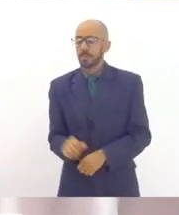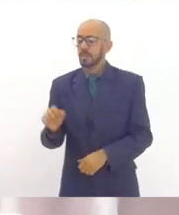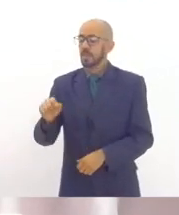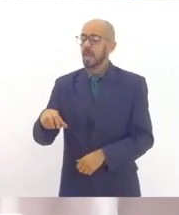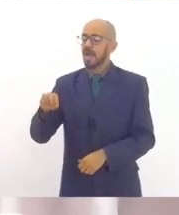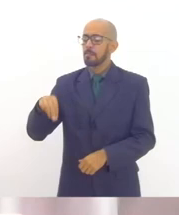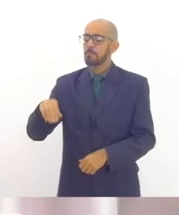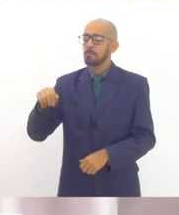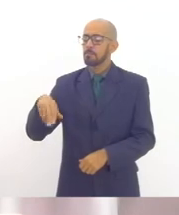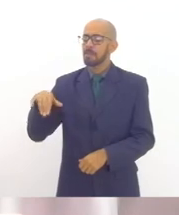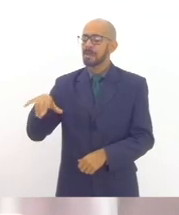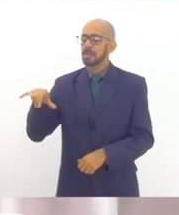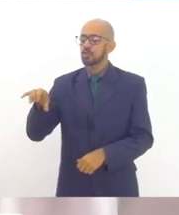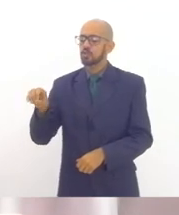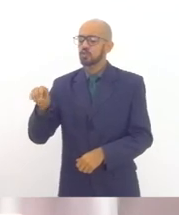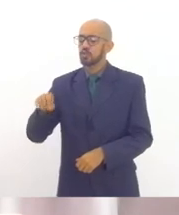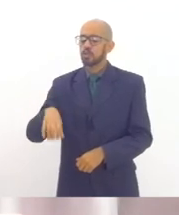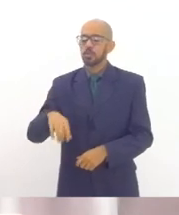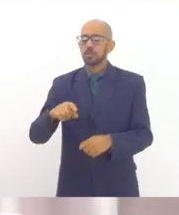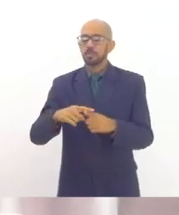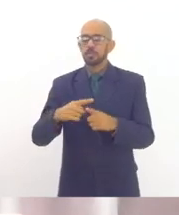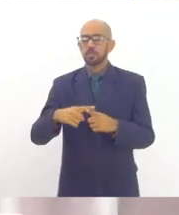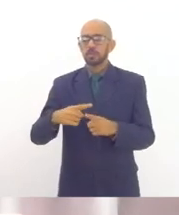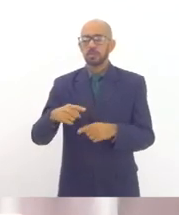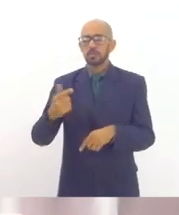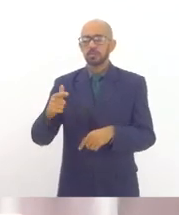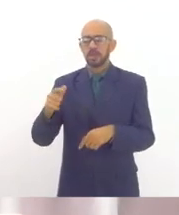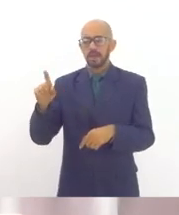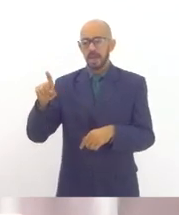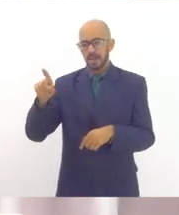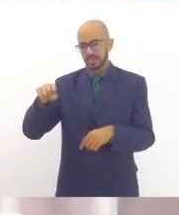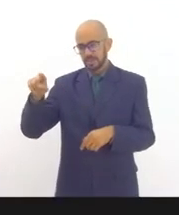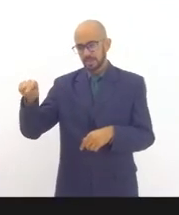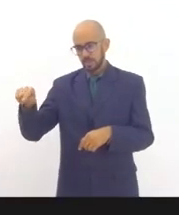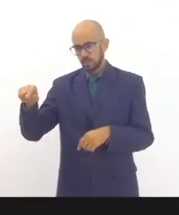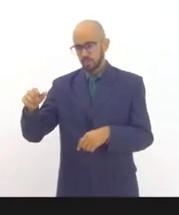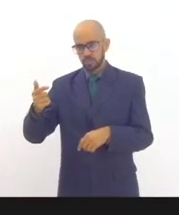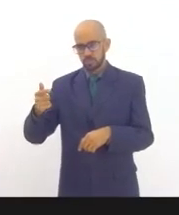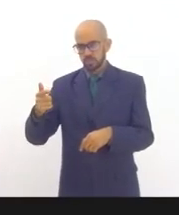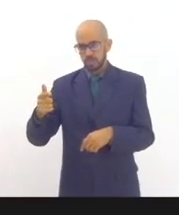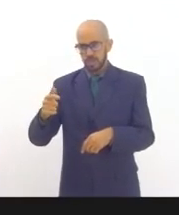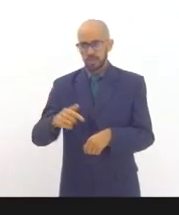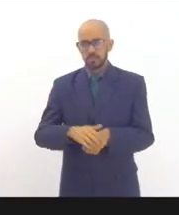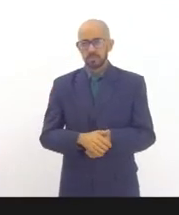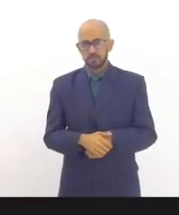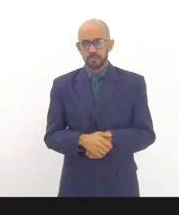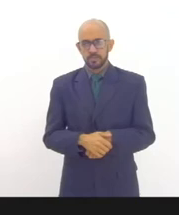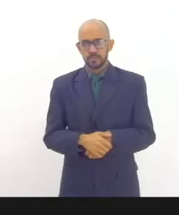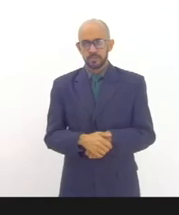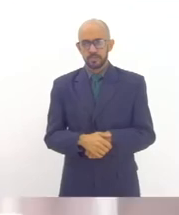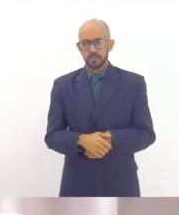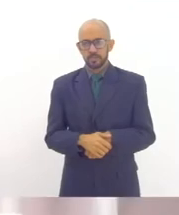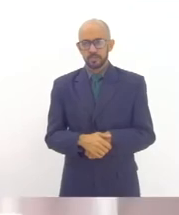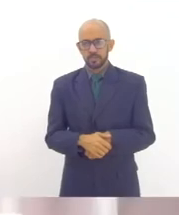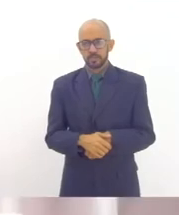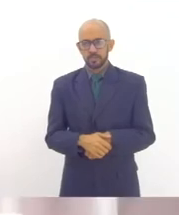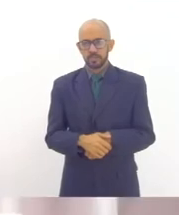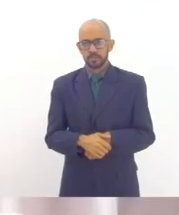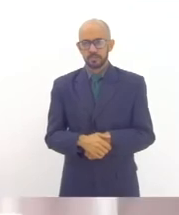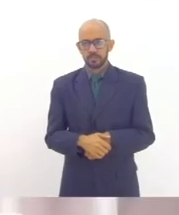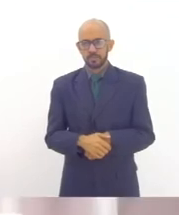Amandio. Deveria ter um acento circunflexo, mas não tem, é Amandio. Então, tá bom. Então, Amandio,